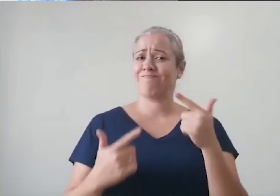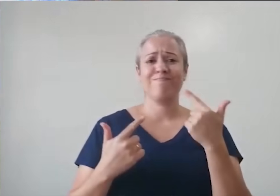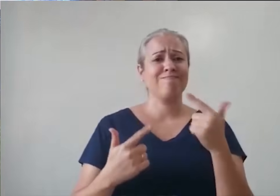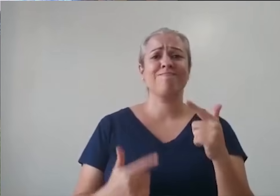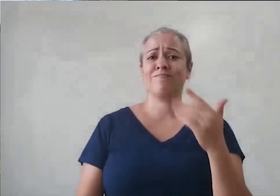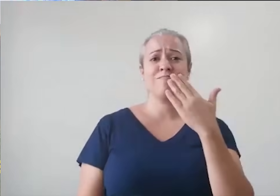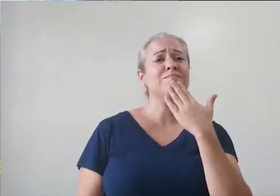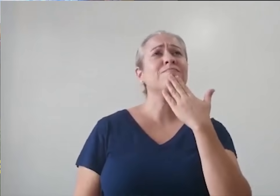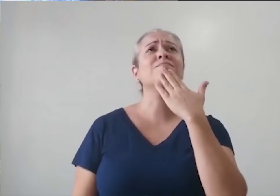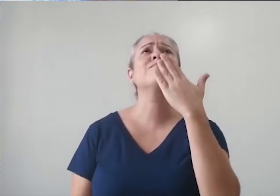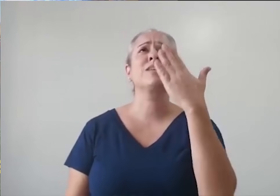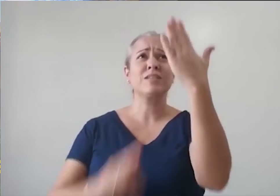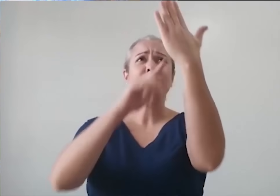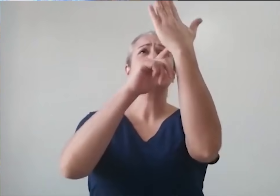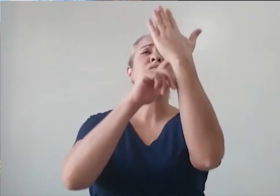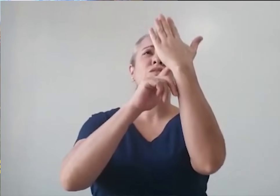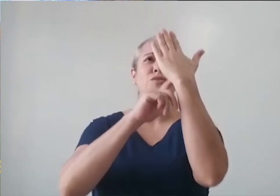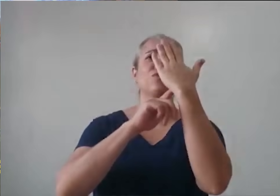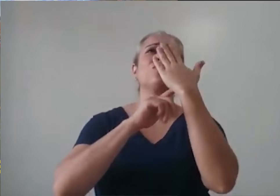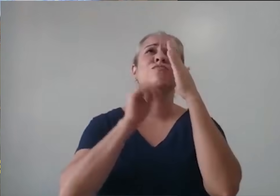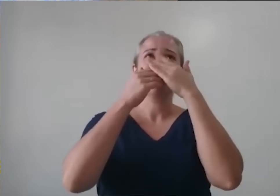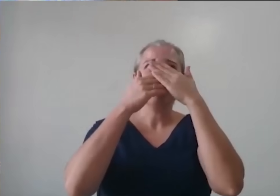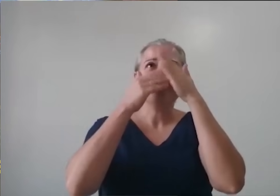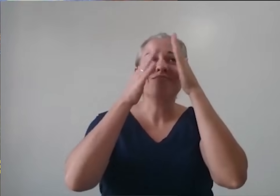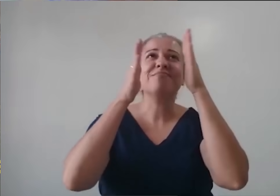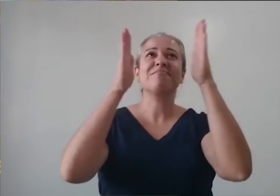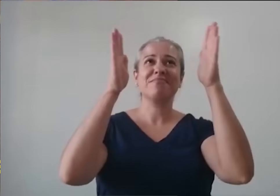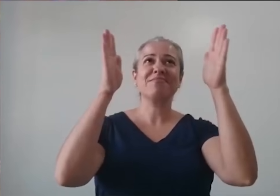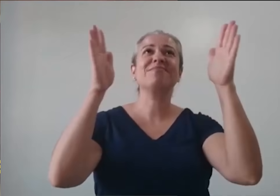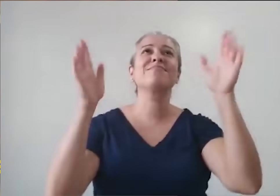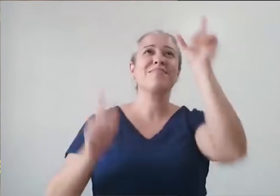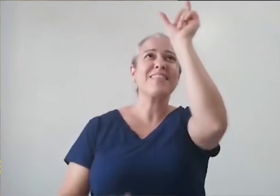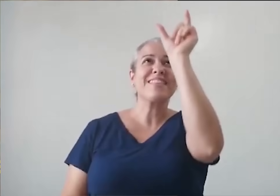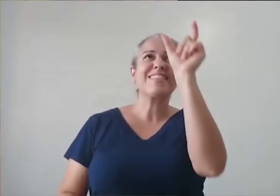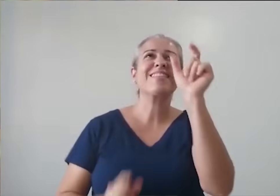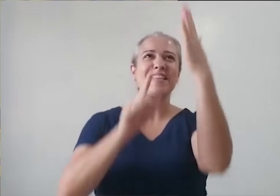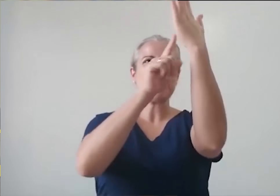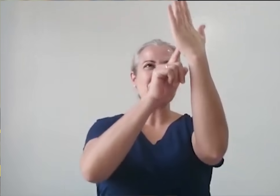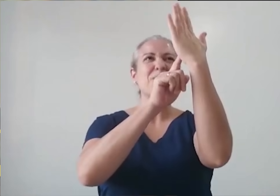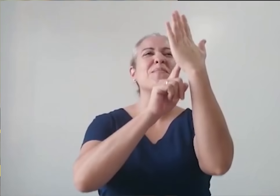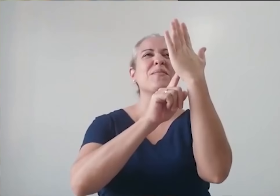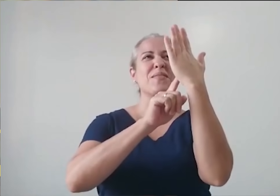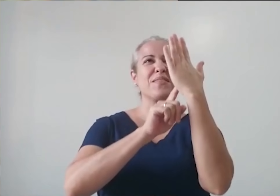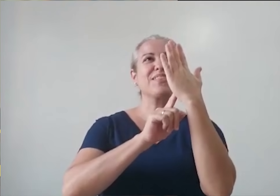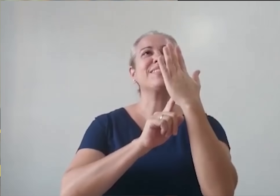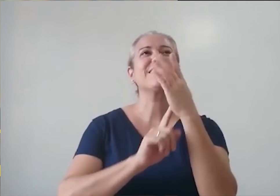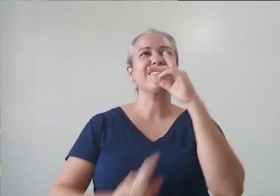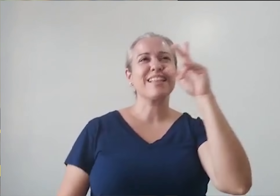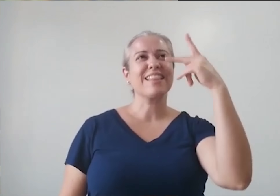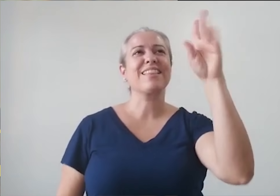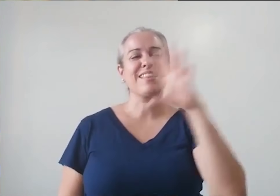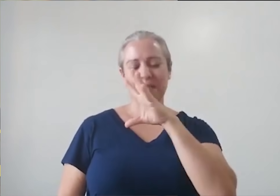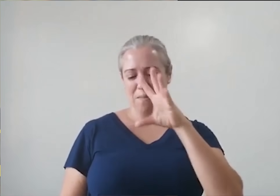inigualável. Abre os meus olhos, Senhor, e mostra